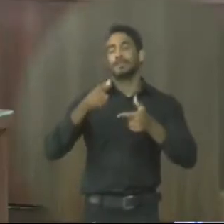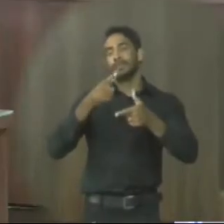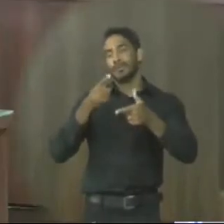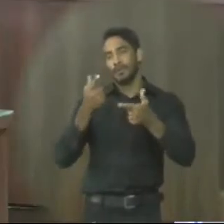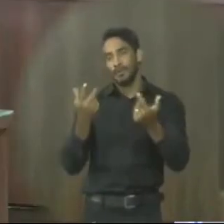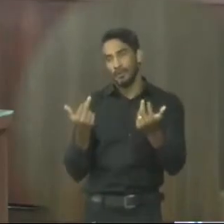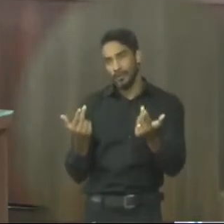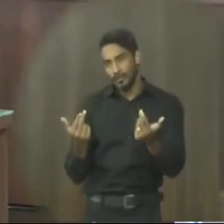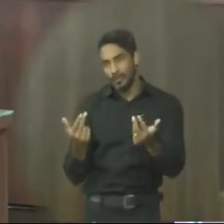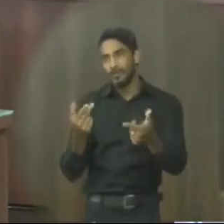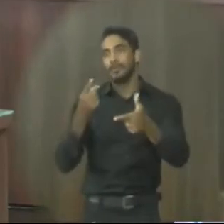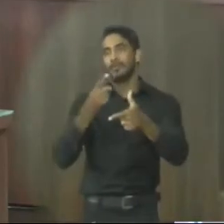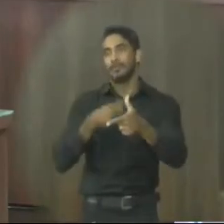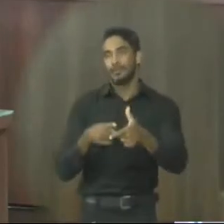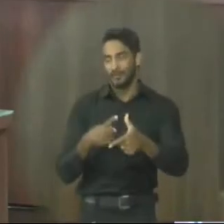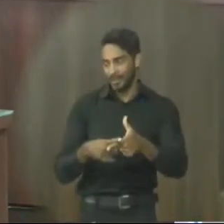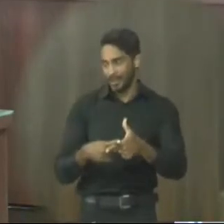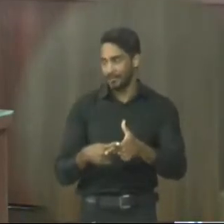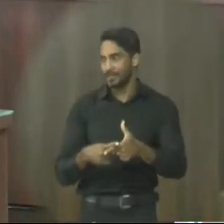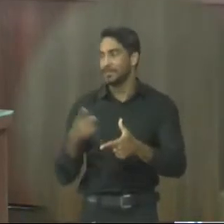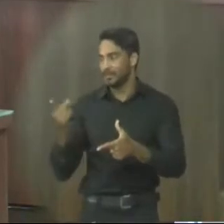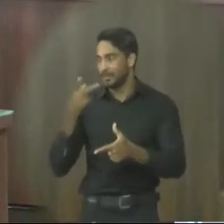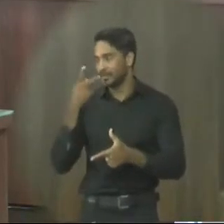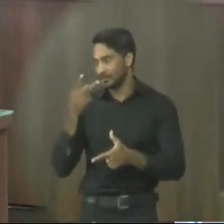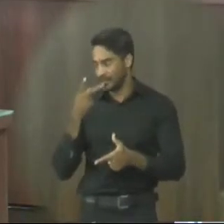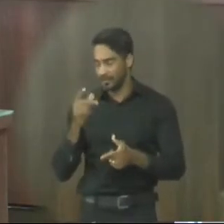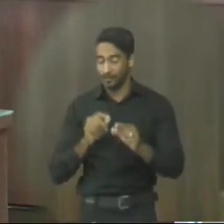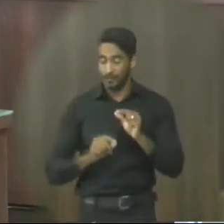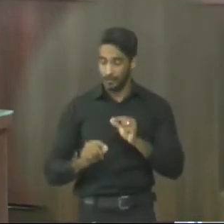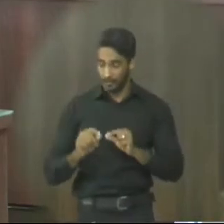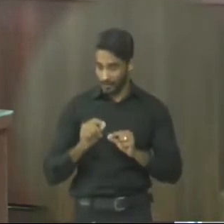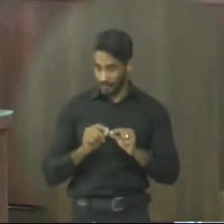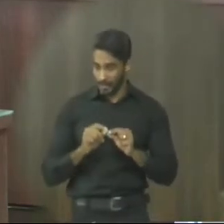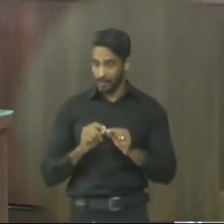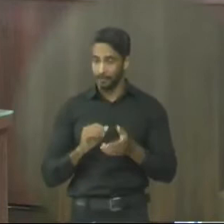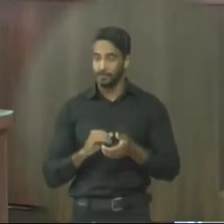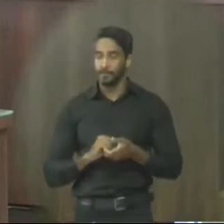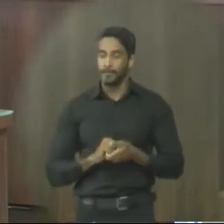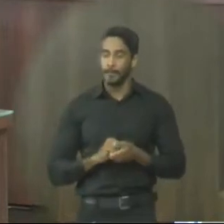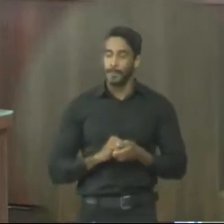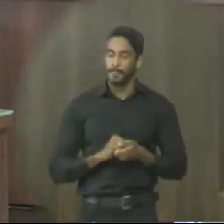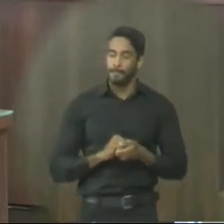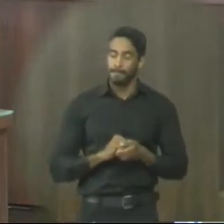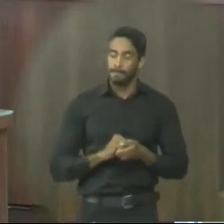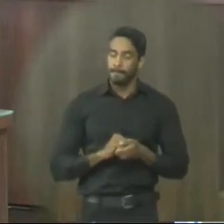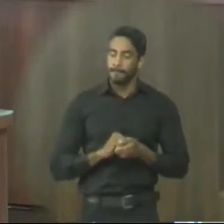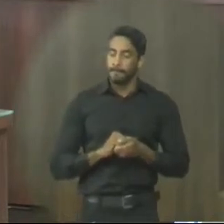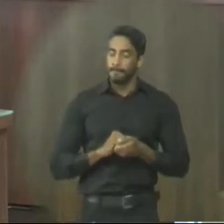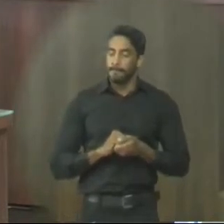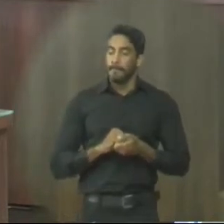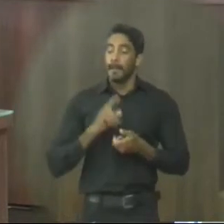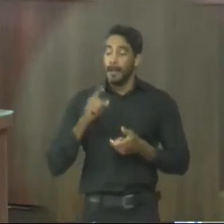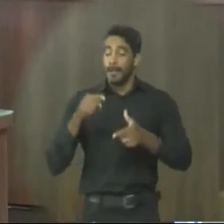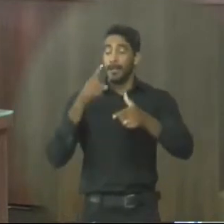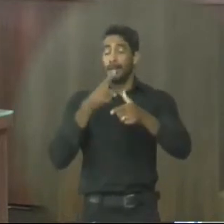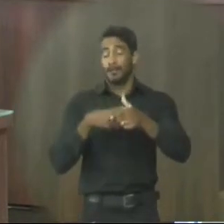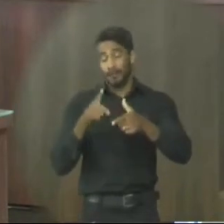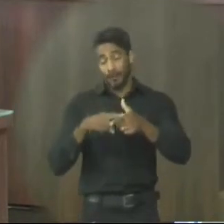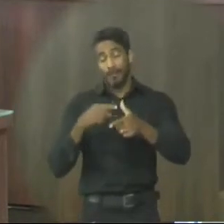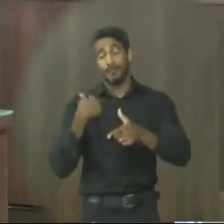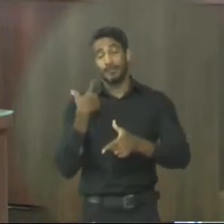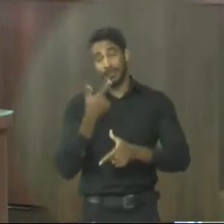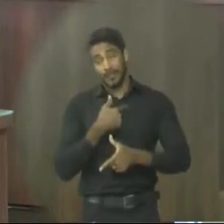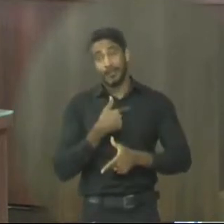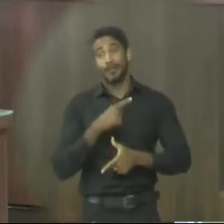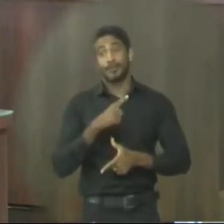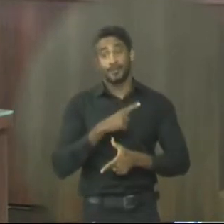reunião que Vossa Senhora, Vossa Senhoria levantou essa questão aqui. É um problema que nós temos